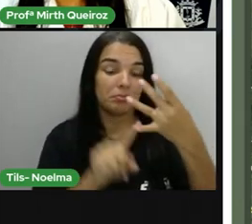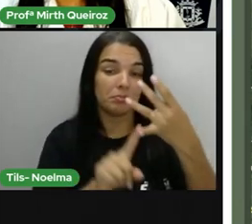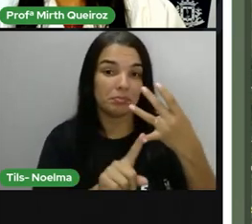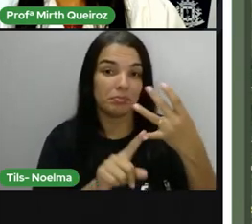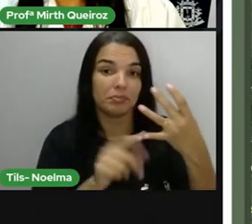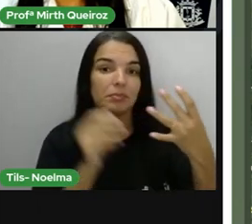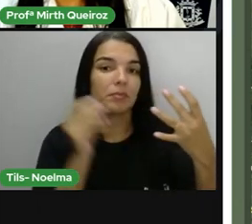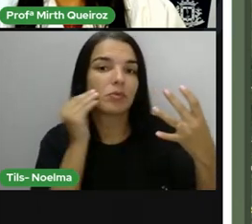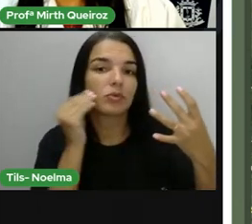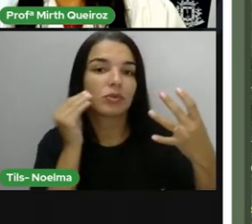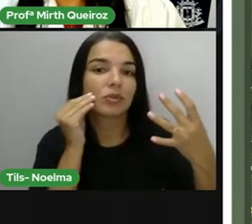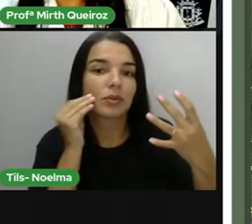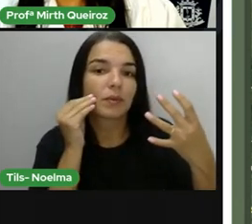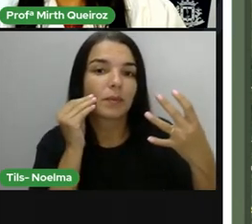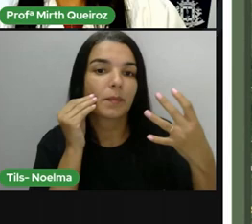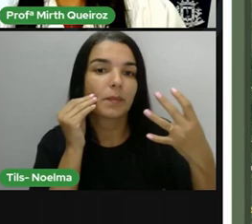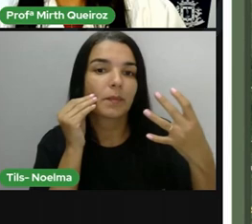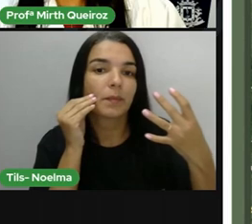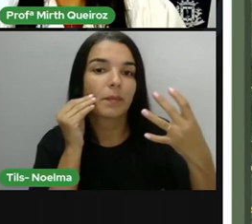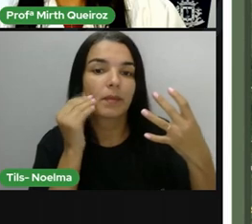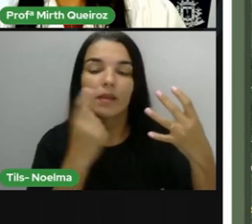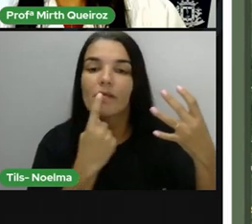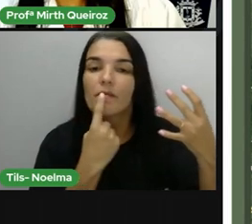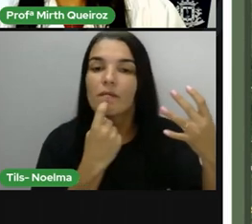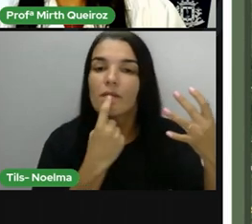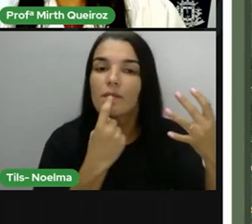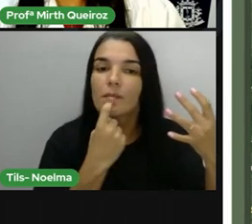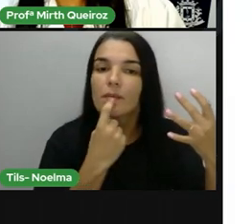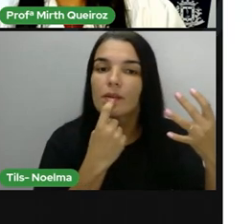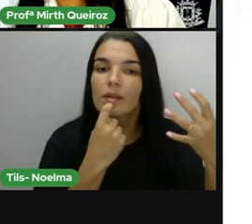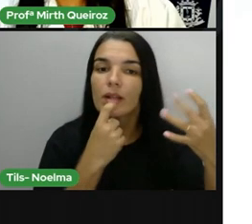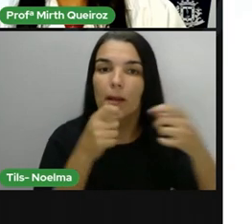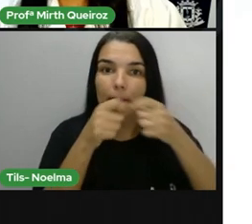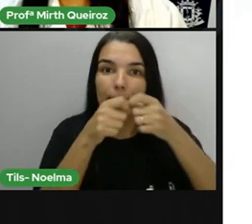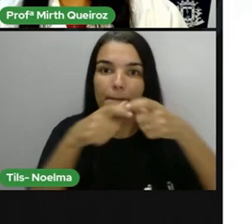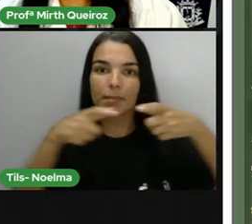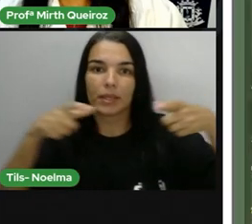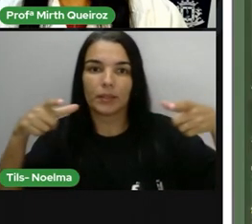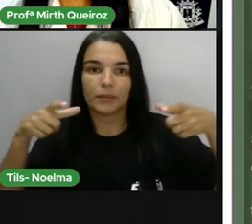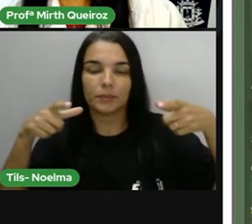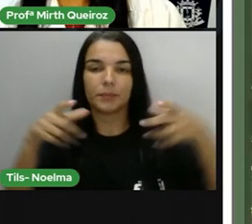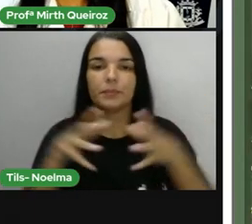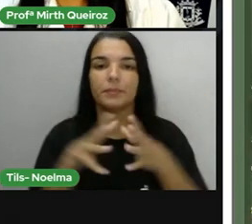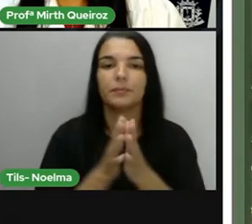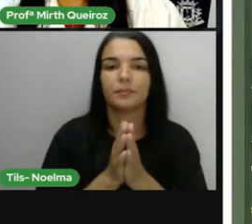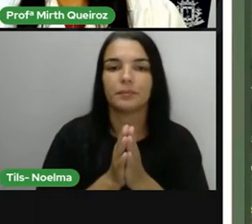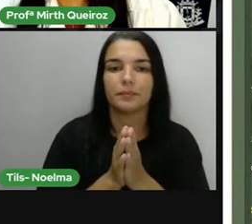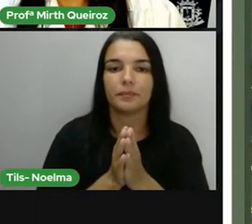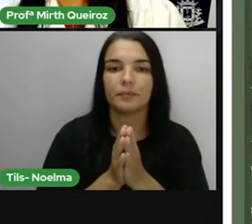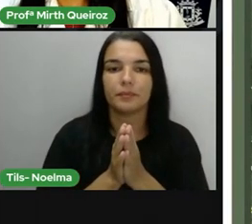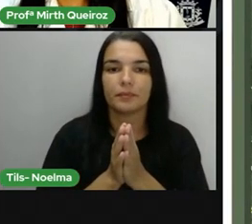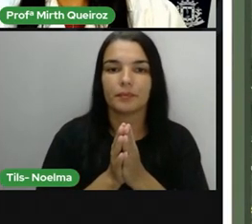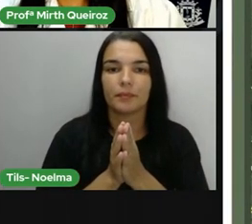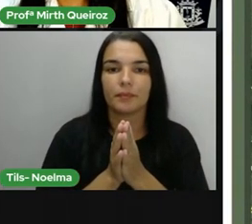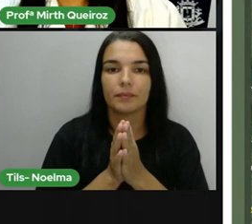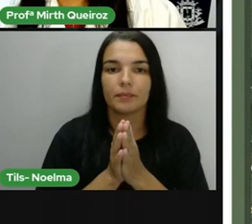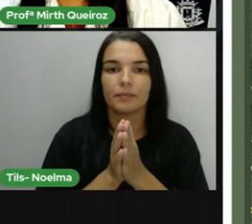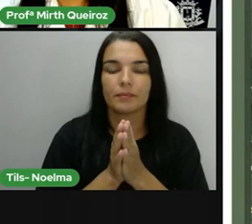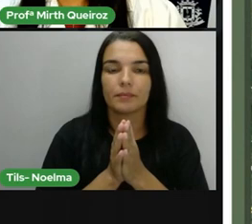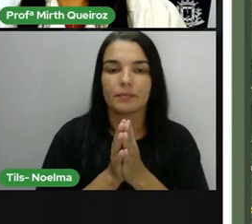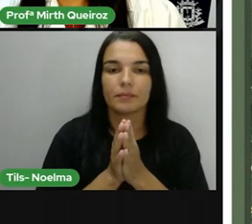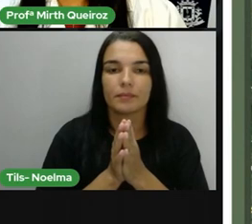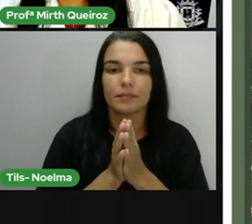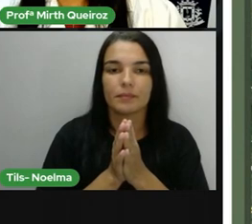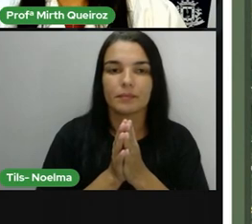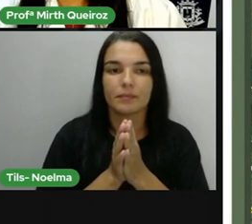gente, aqui, ó. Essa que fica aqui no bairro da Rocinha, essa maior aqui. Opa, voltando aqui. Essa maior aqui é